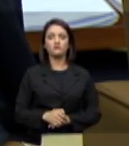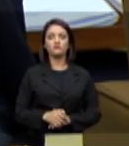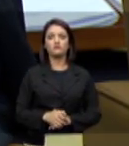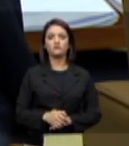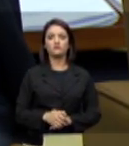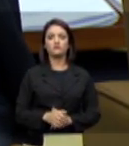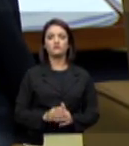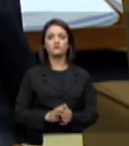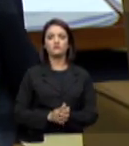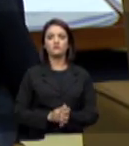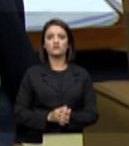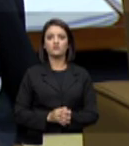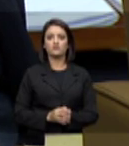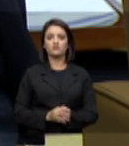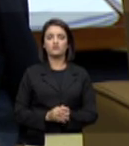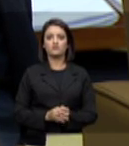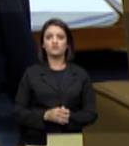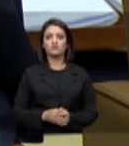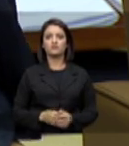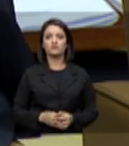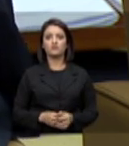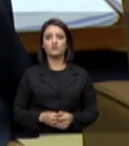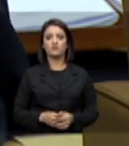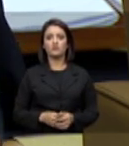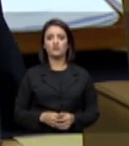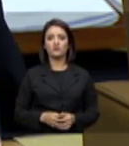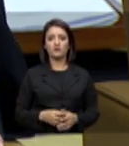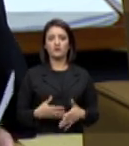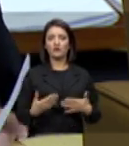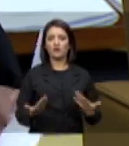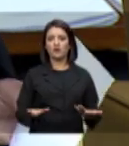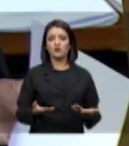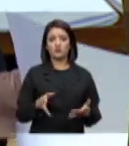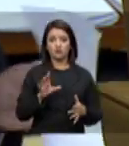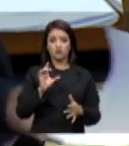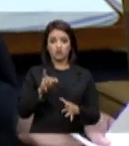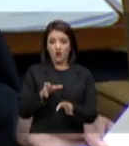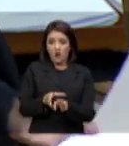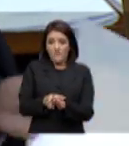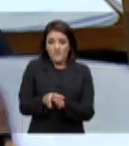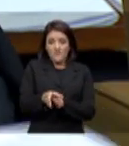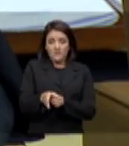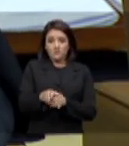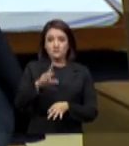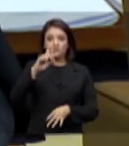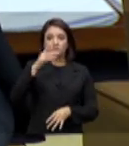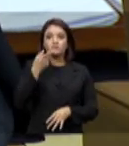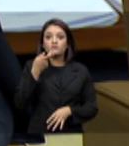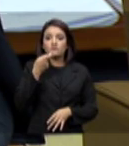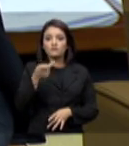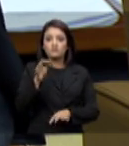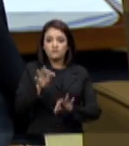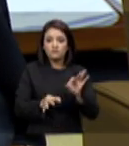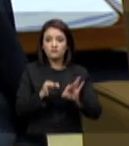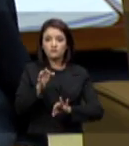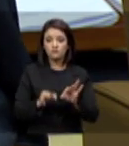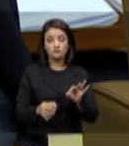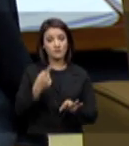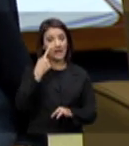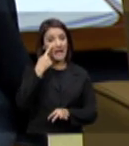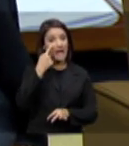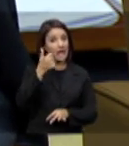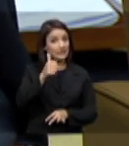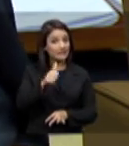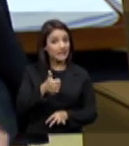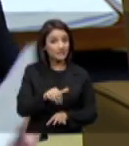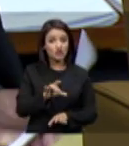órgãos judicantes competentes são como eu disse o juízo de execução exame